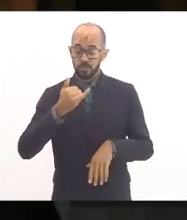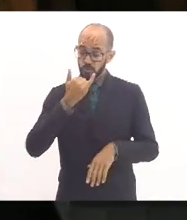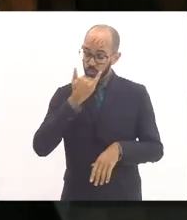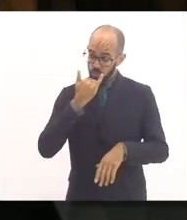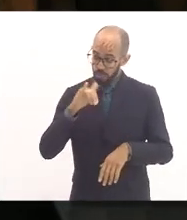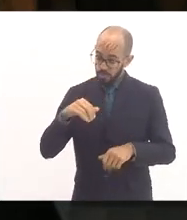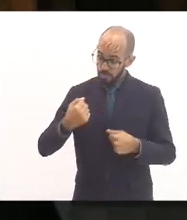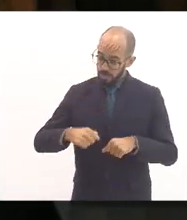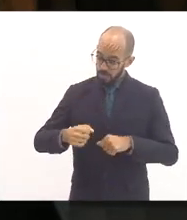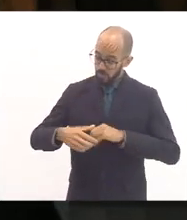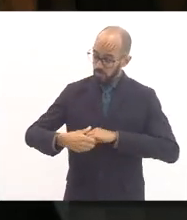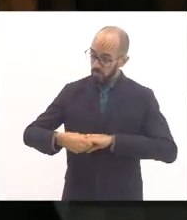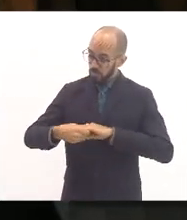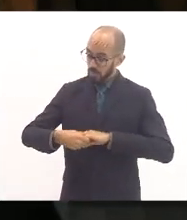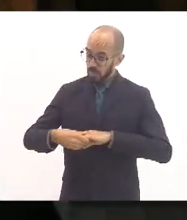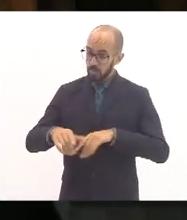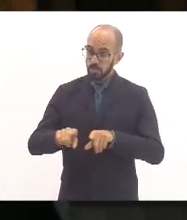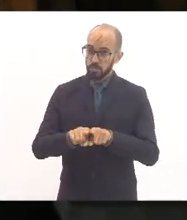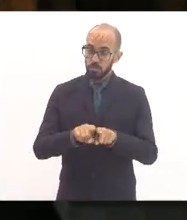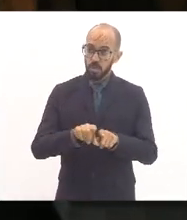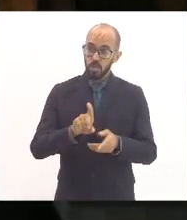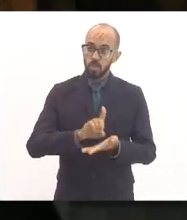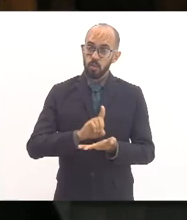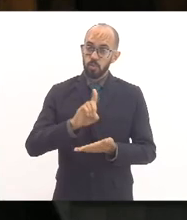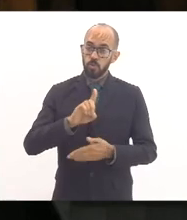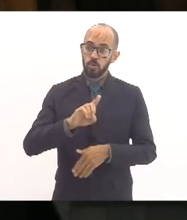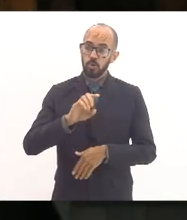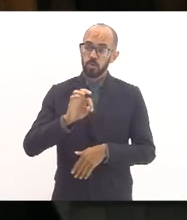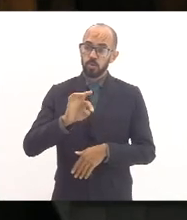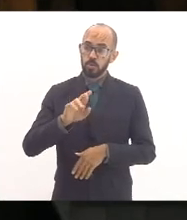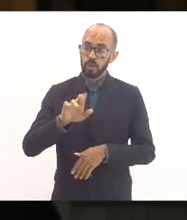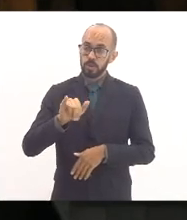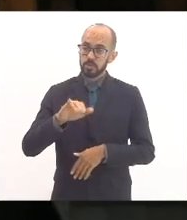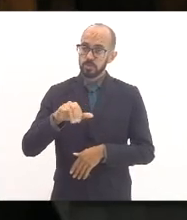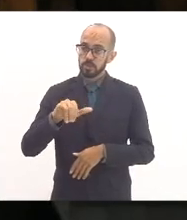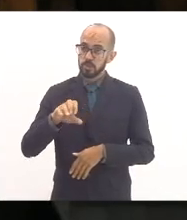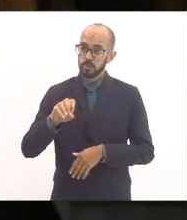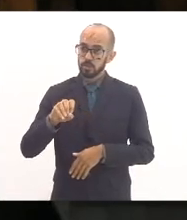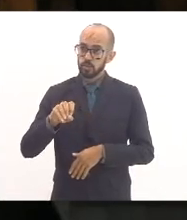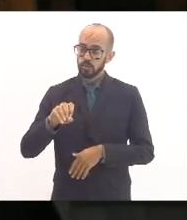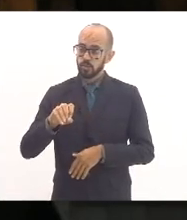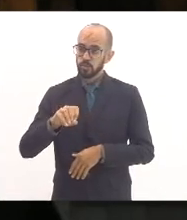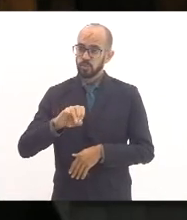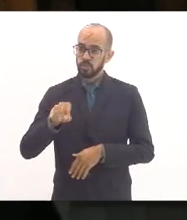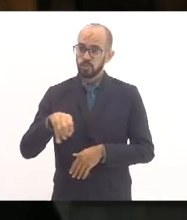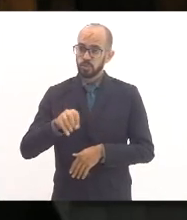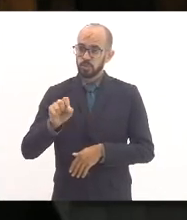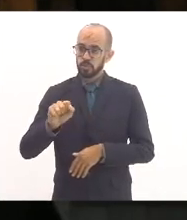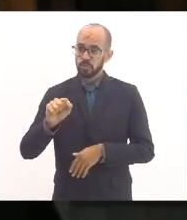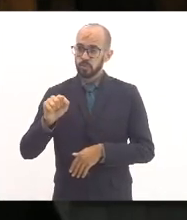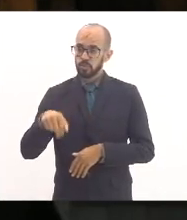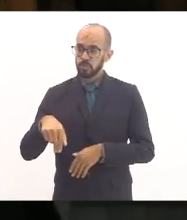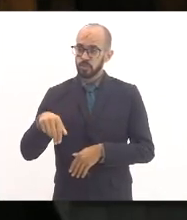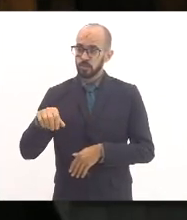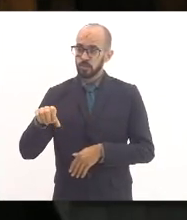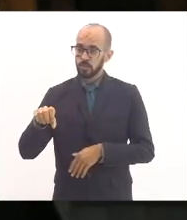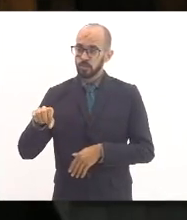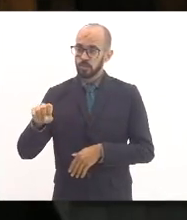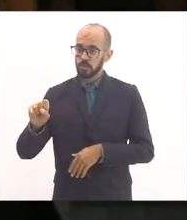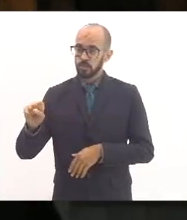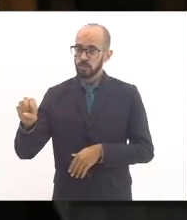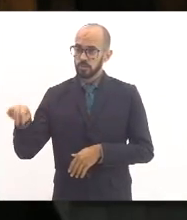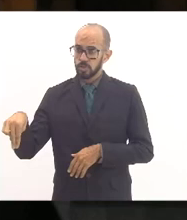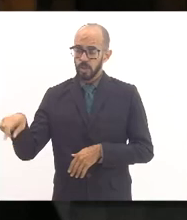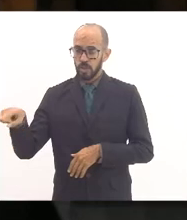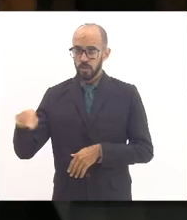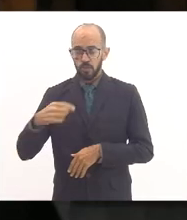também de complementar o doutor Tarcísio Jansen e a secretaria de município foi muito feliz indicar o